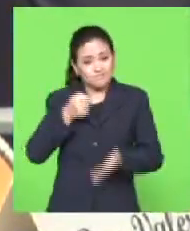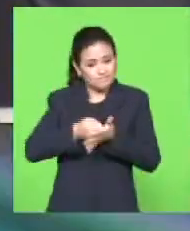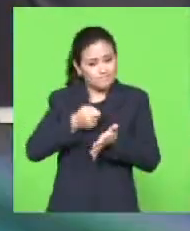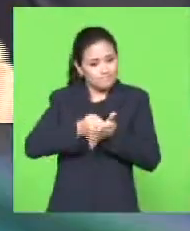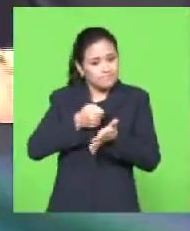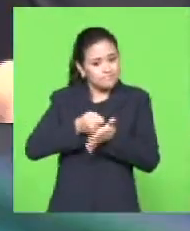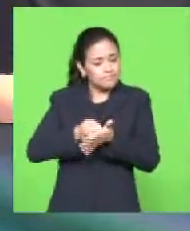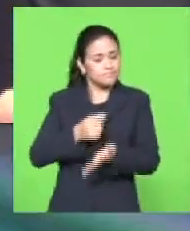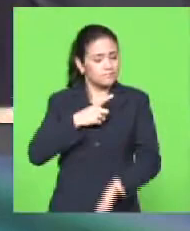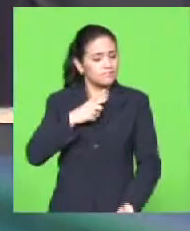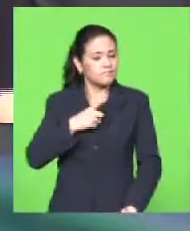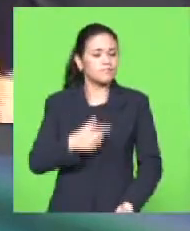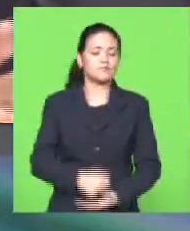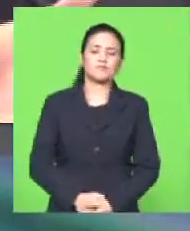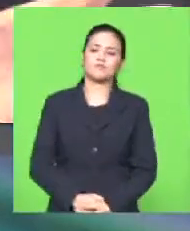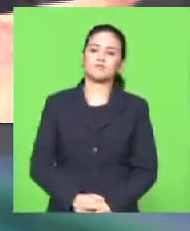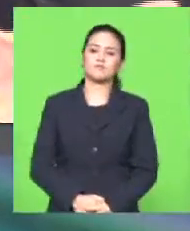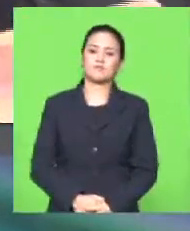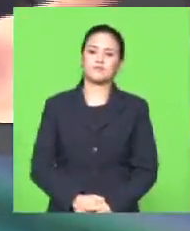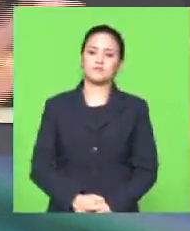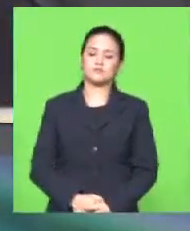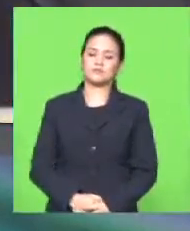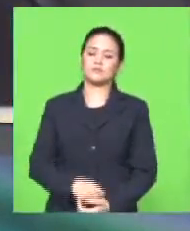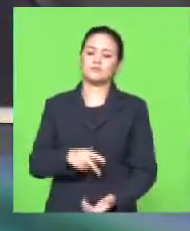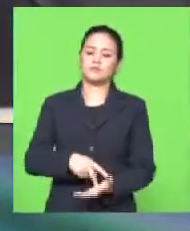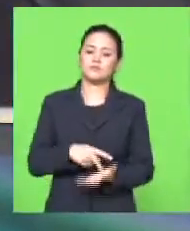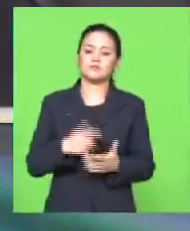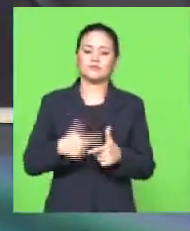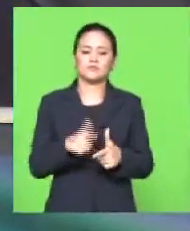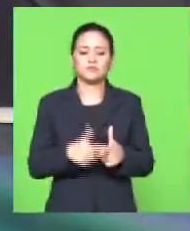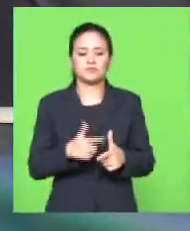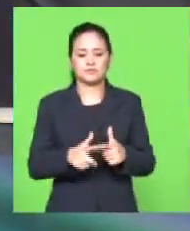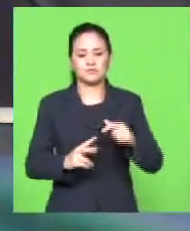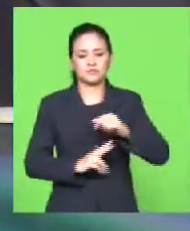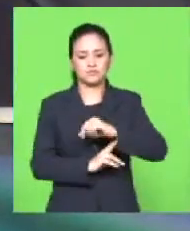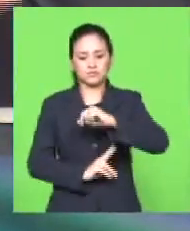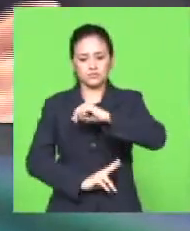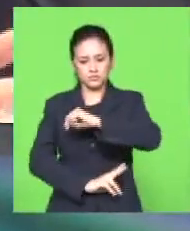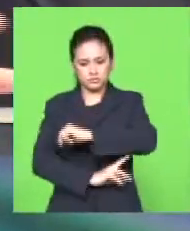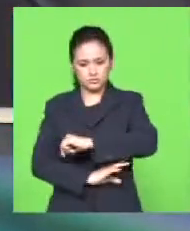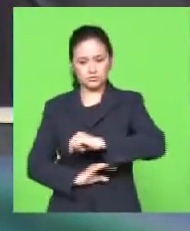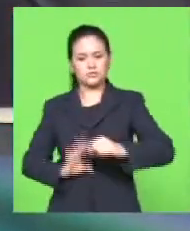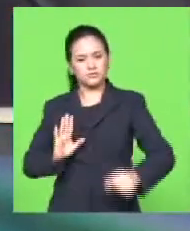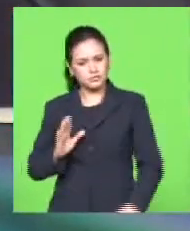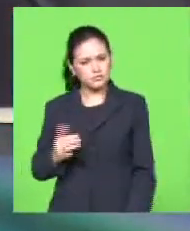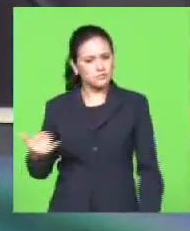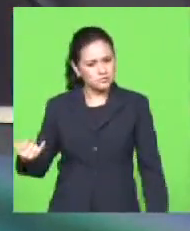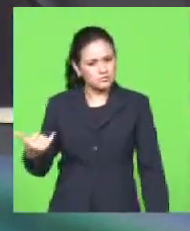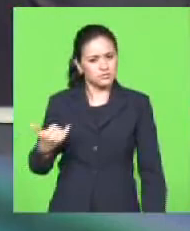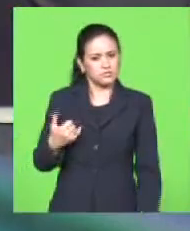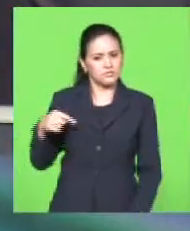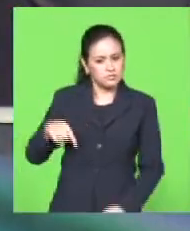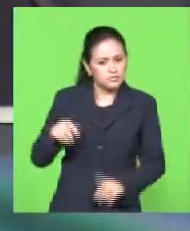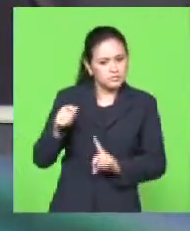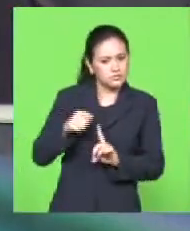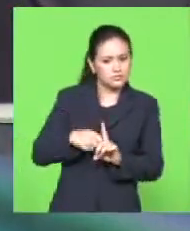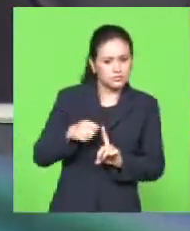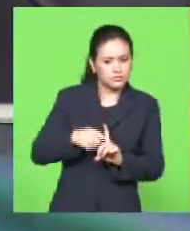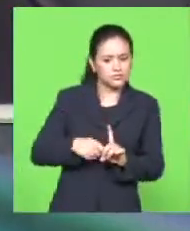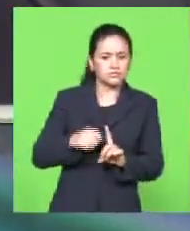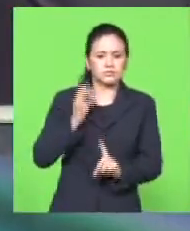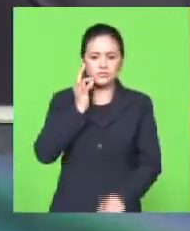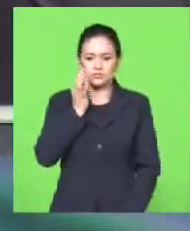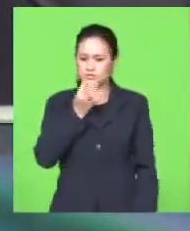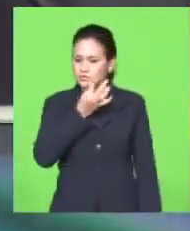da ponte. Realmente, a problemática da ponte me chegou já agora esse mês, né, de setembro,